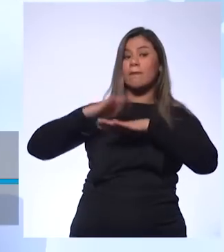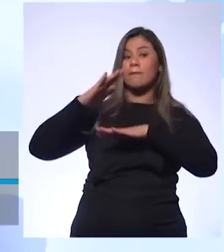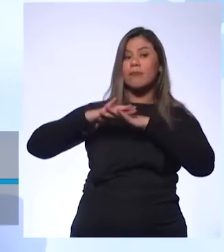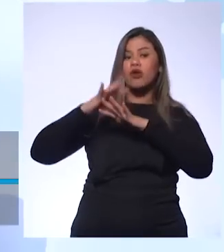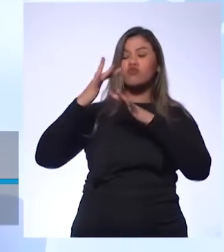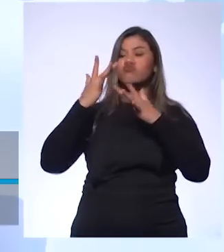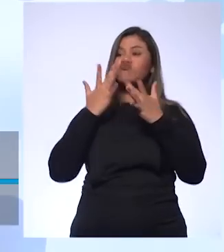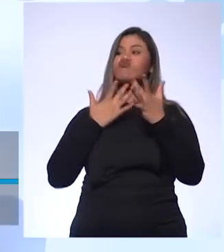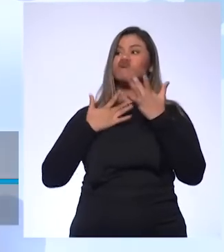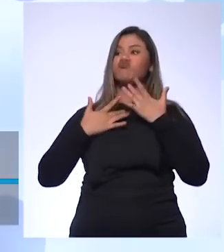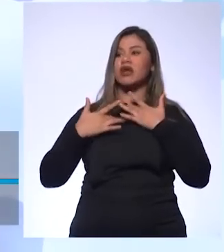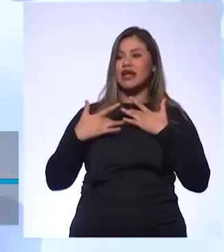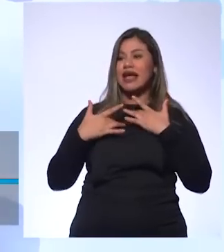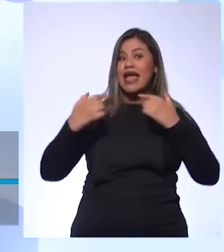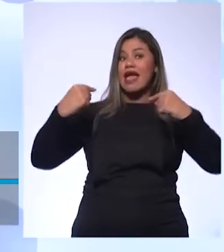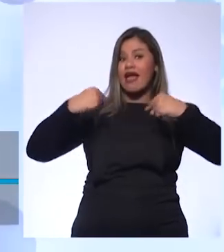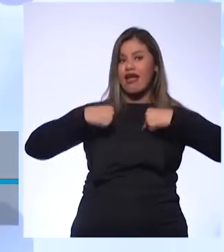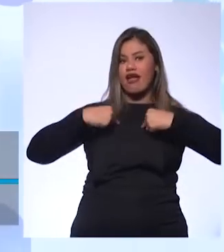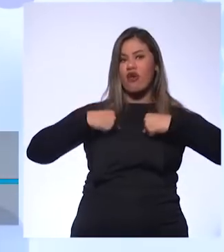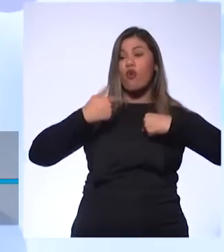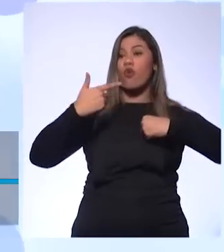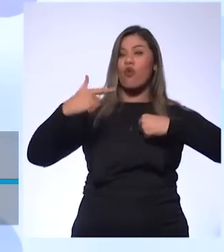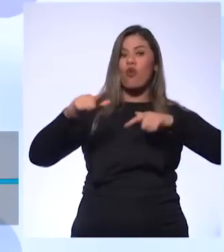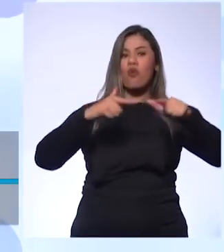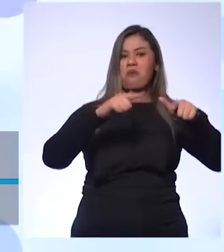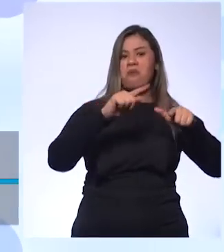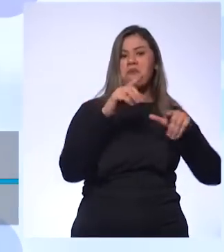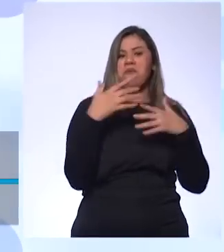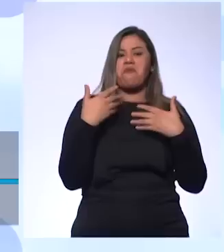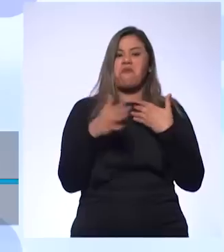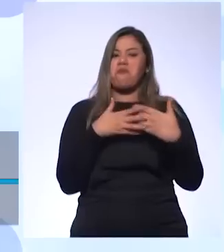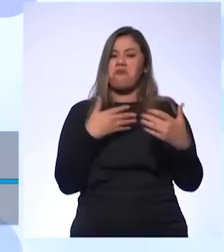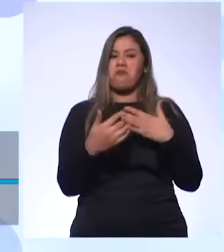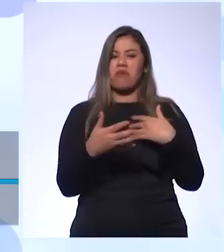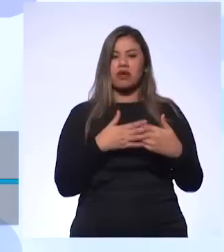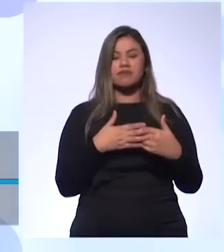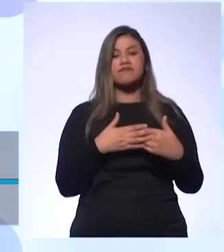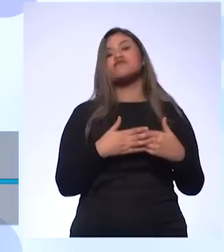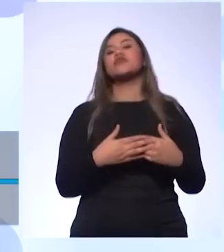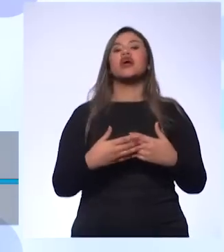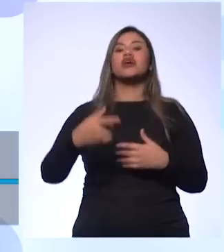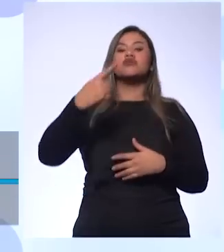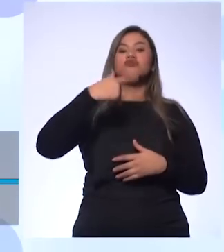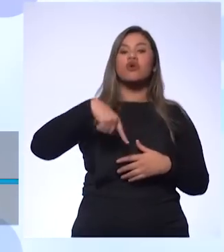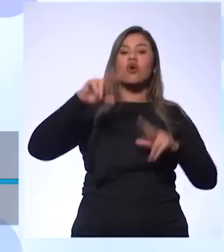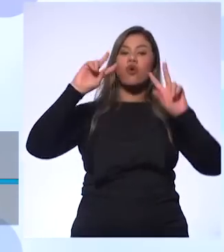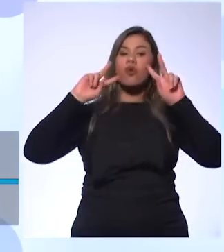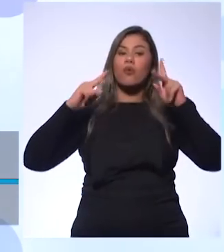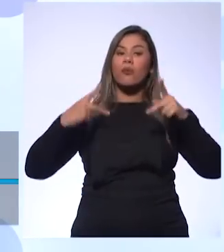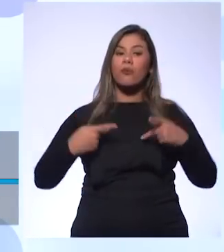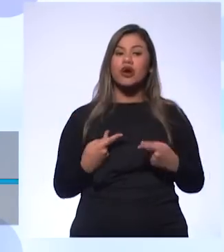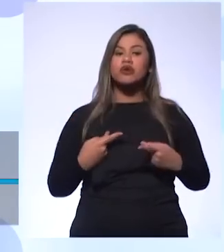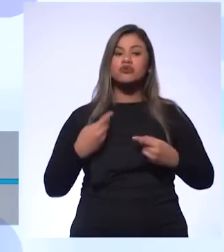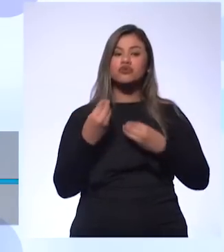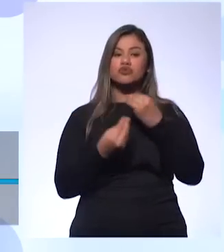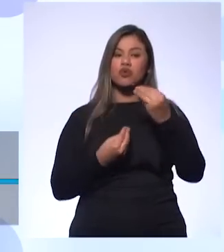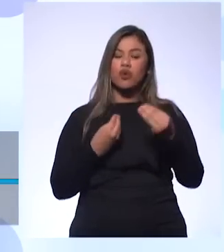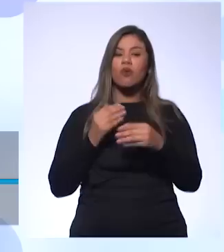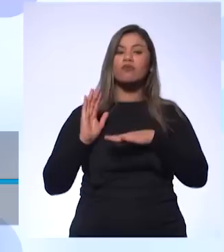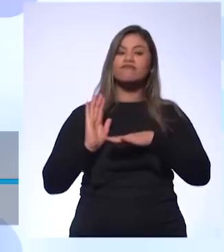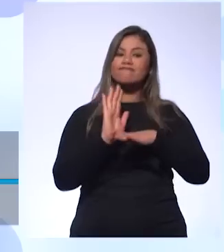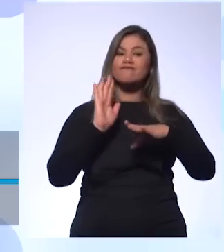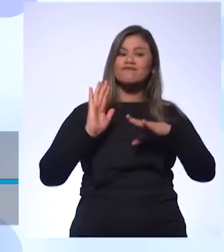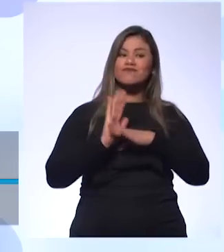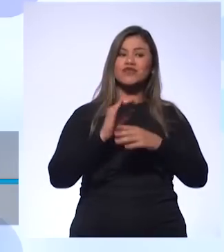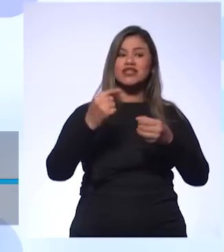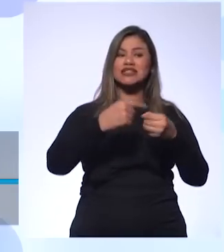perdendo, nós, enquanto seres humanos, nos refazemos diariamente, cotidianamente, nós nos refazemos em prol da cidade. Então, a gente não